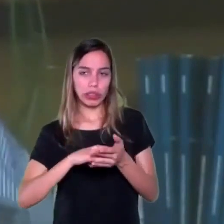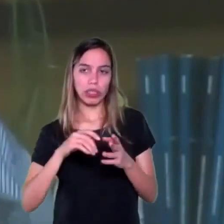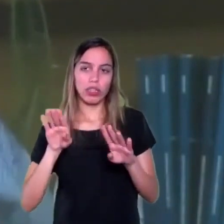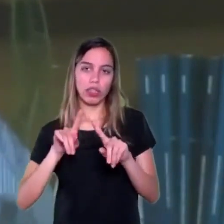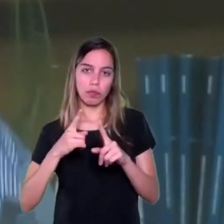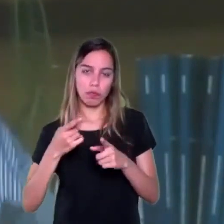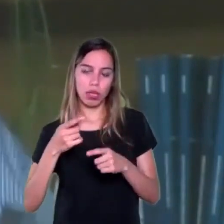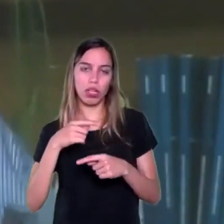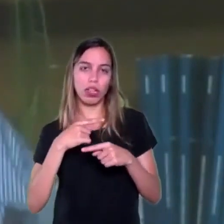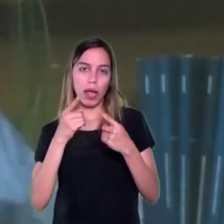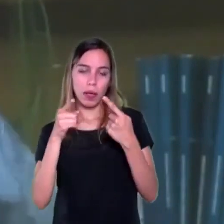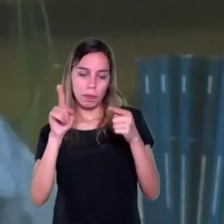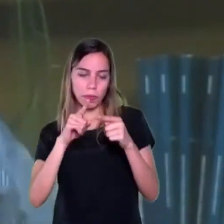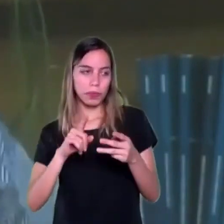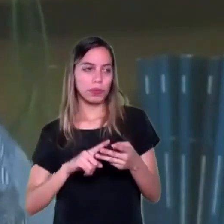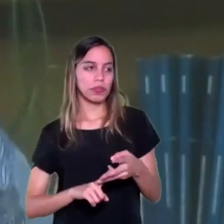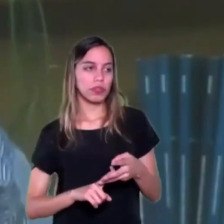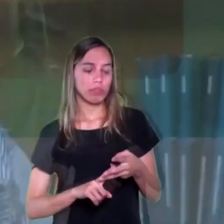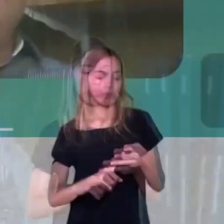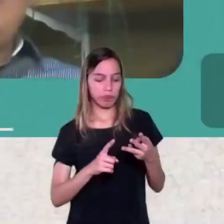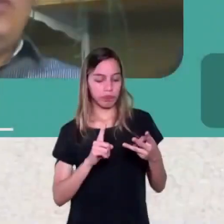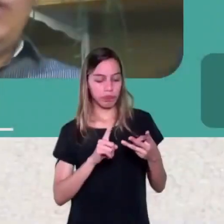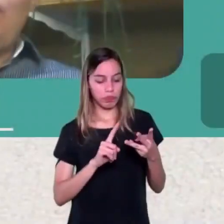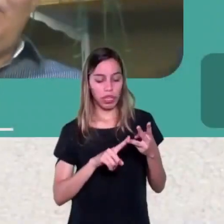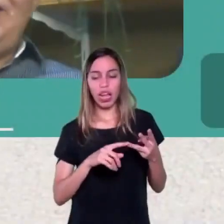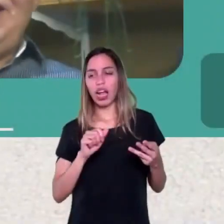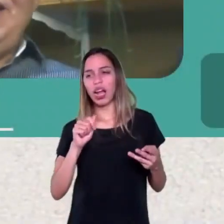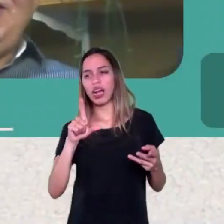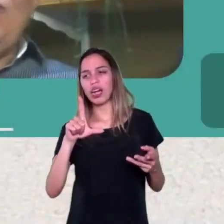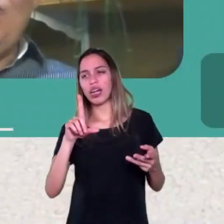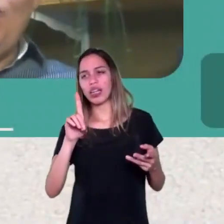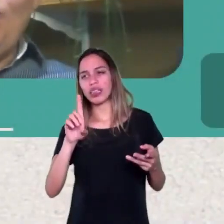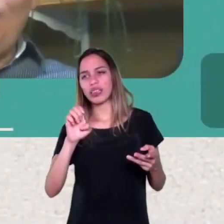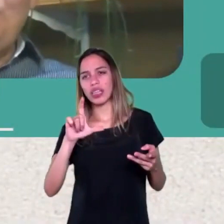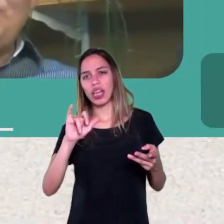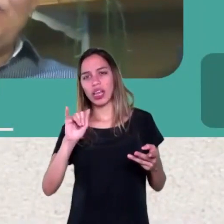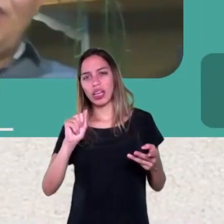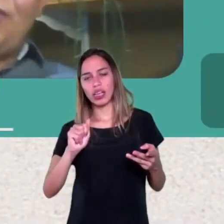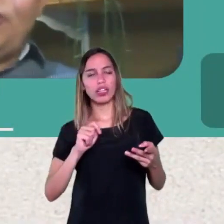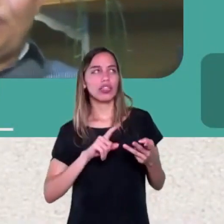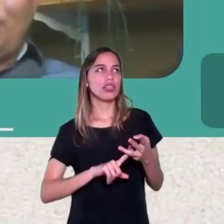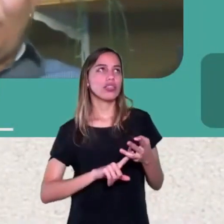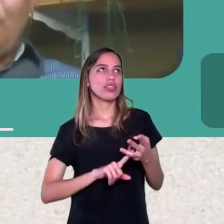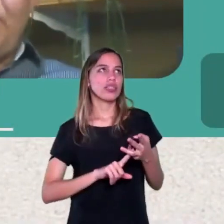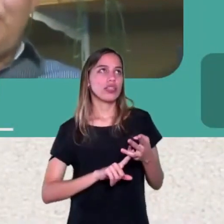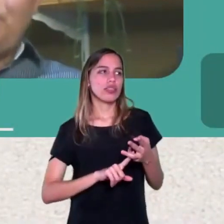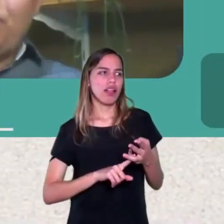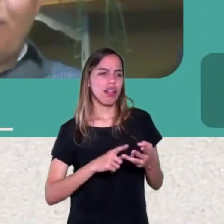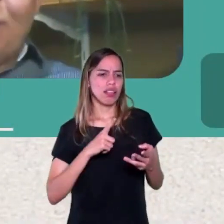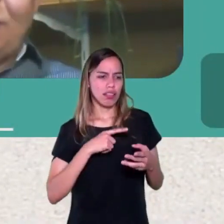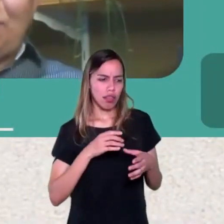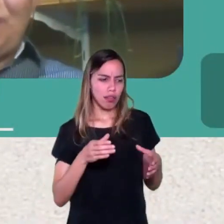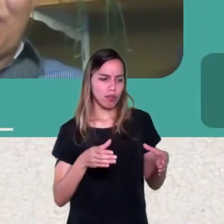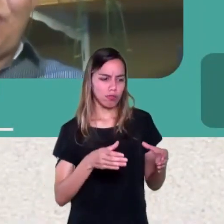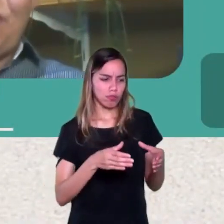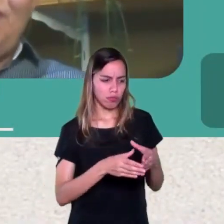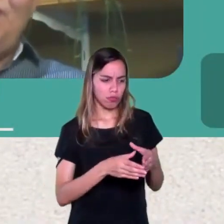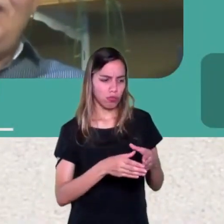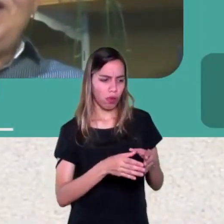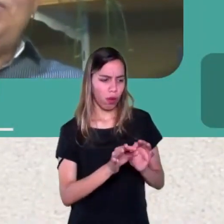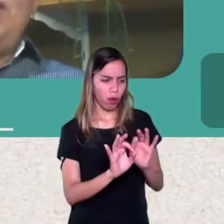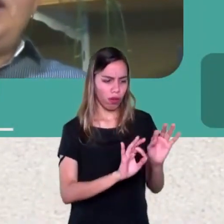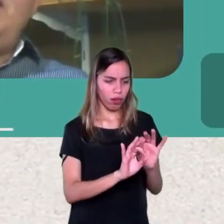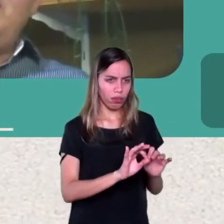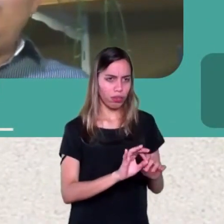Trouxemos a Adélia Prado, e foi assim um projeto que durou pouco tempo por falta de